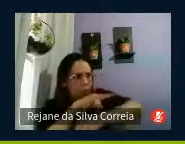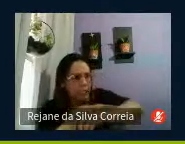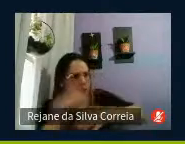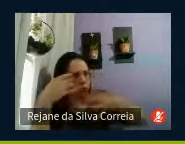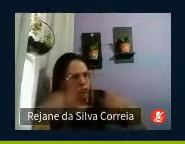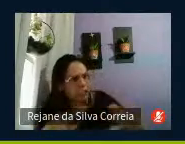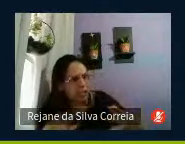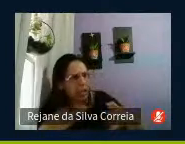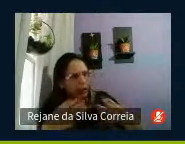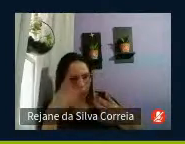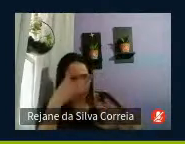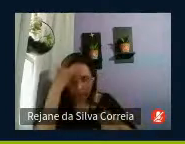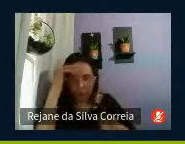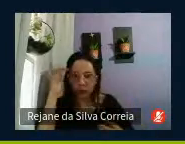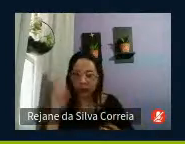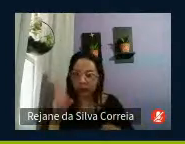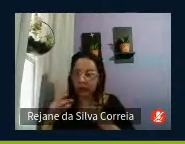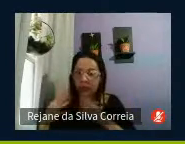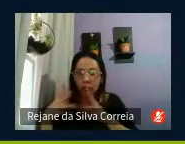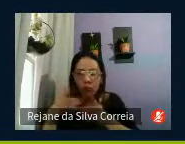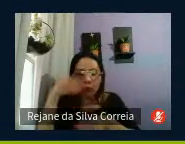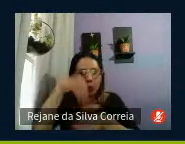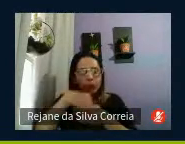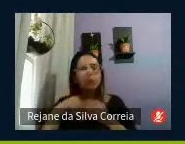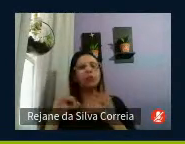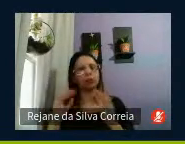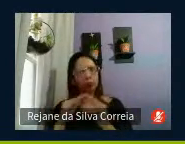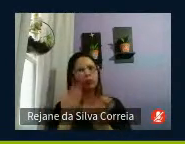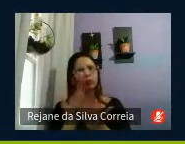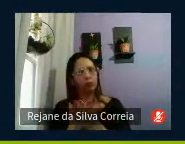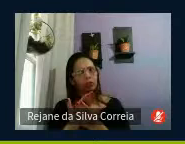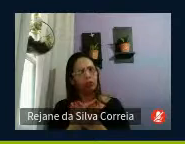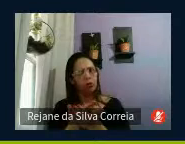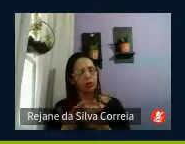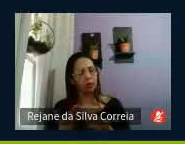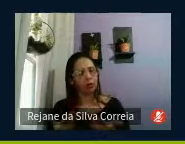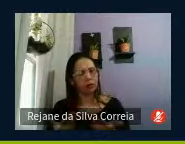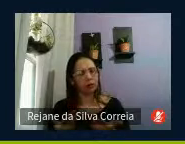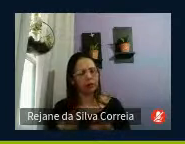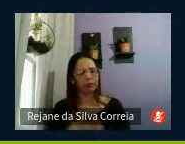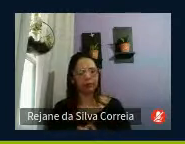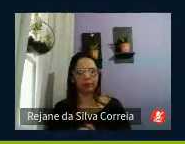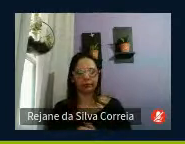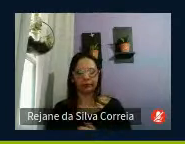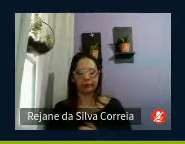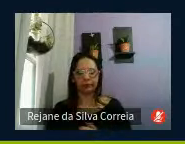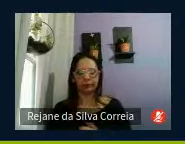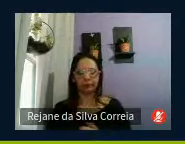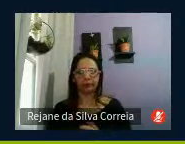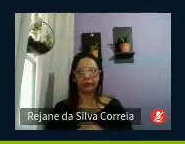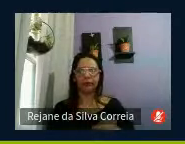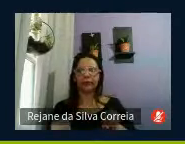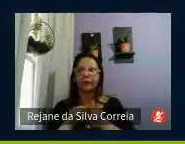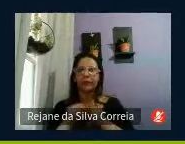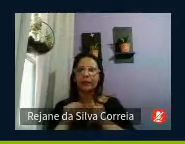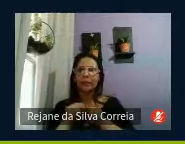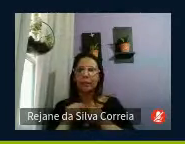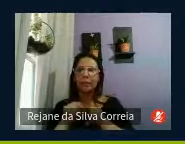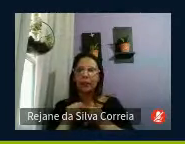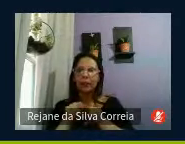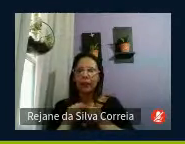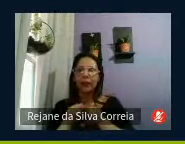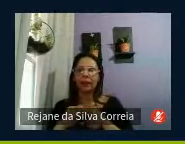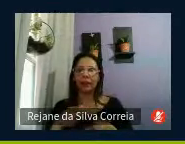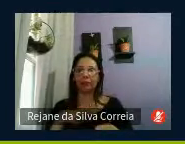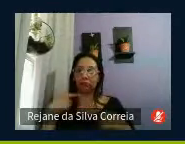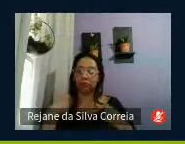a estrutura da escola, né? Seguindo, além dessas ações diretamente à